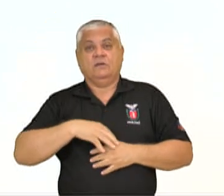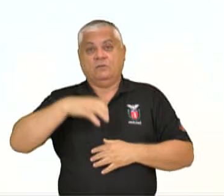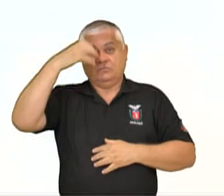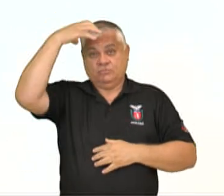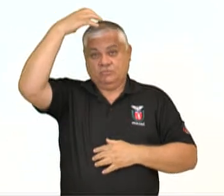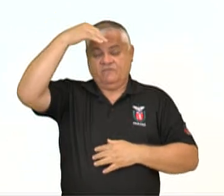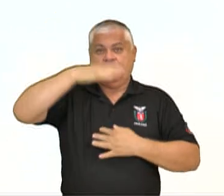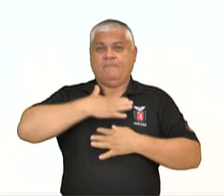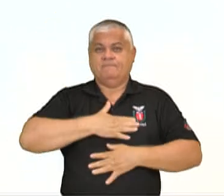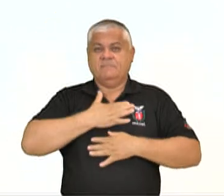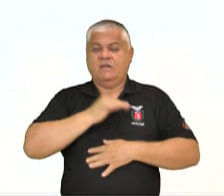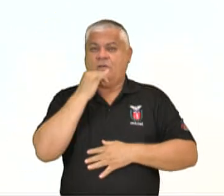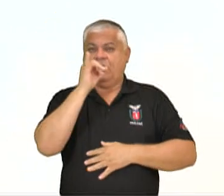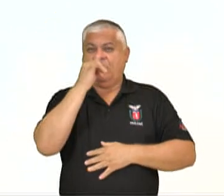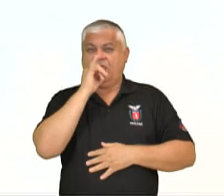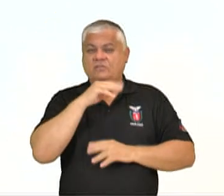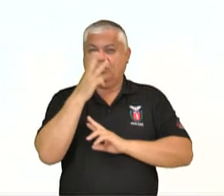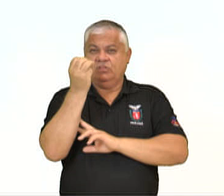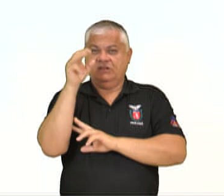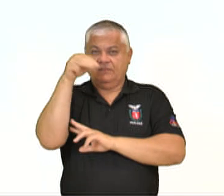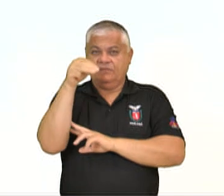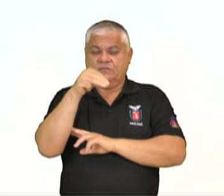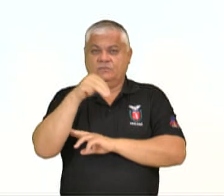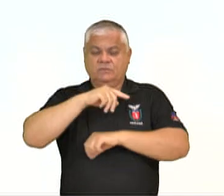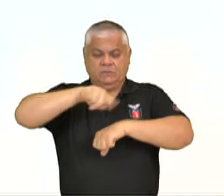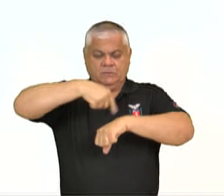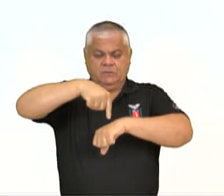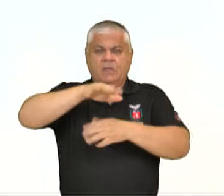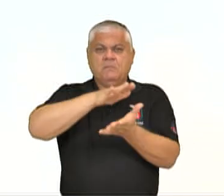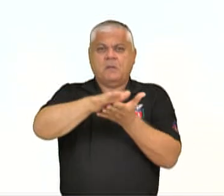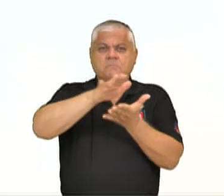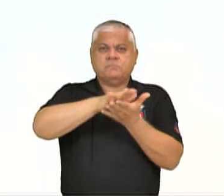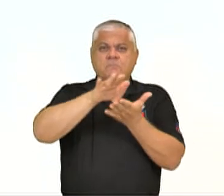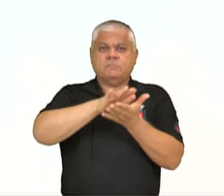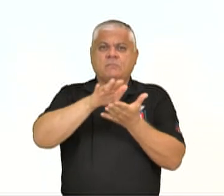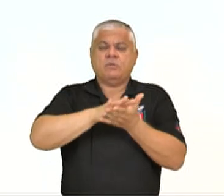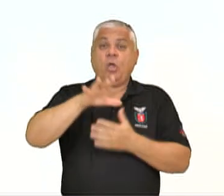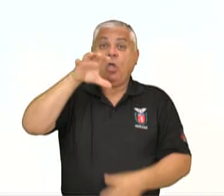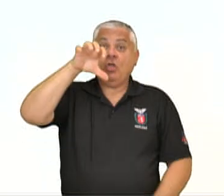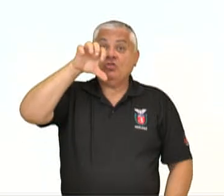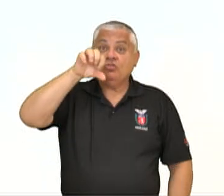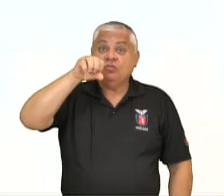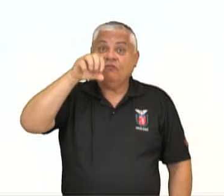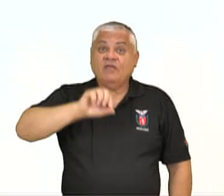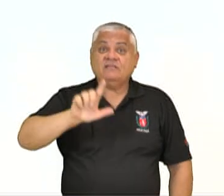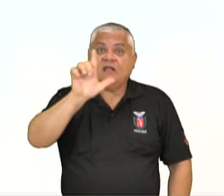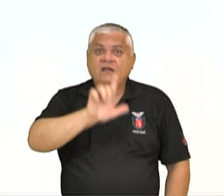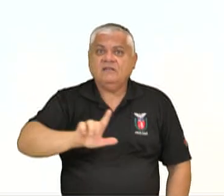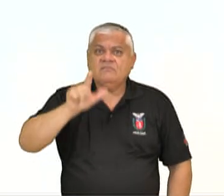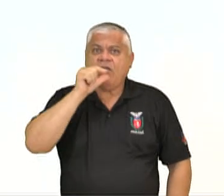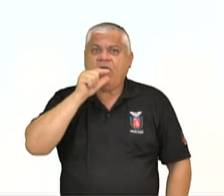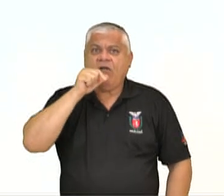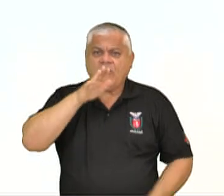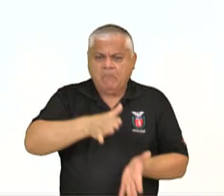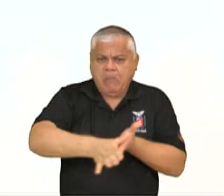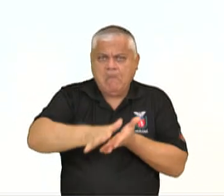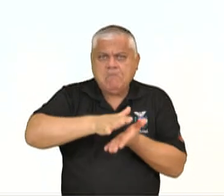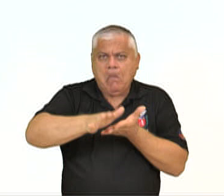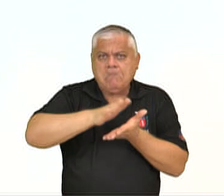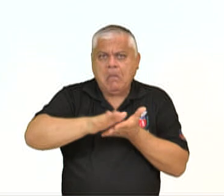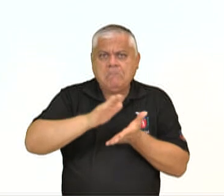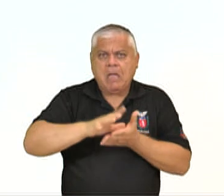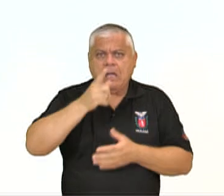chuveiro elétrico de 30 minutos, são gastos aproximadamente 90 litros de água. Observem que o 90